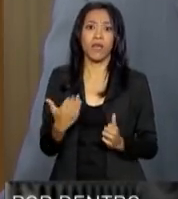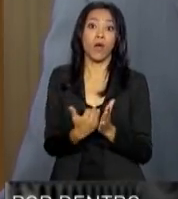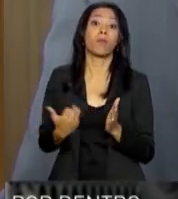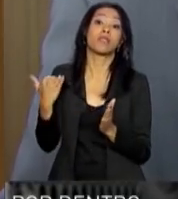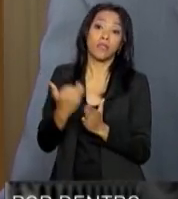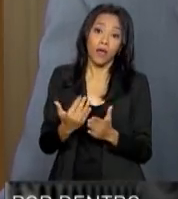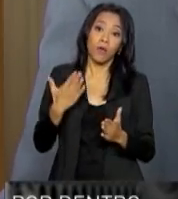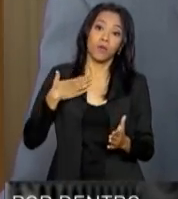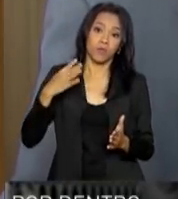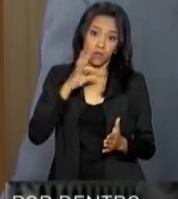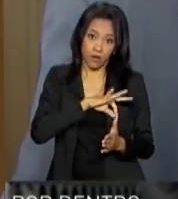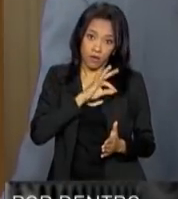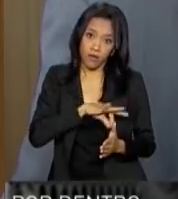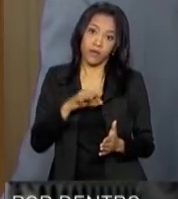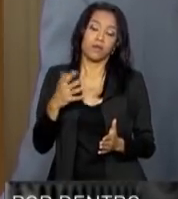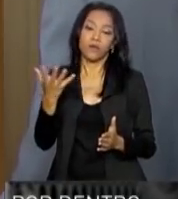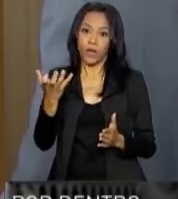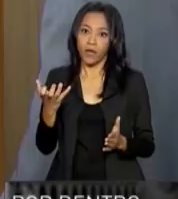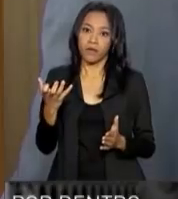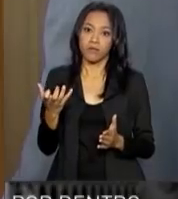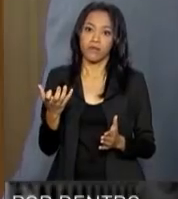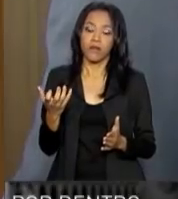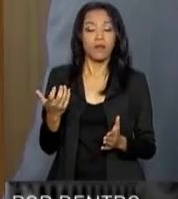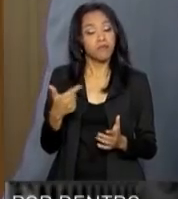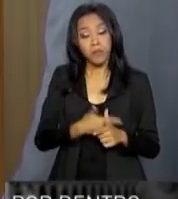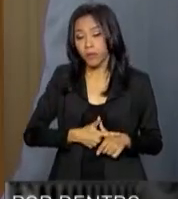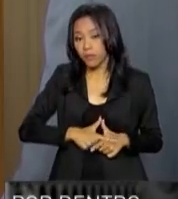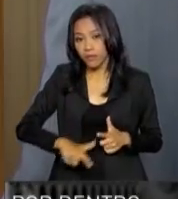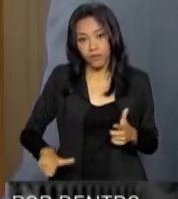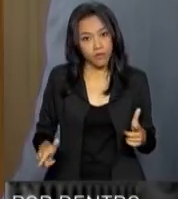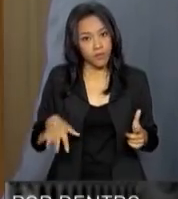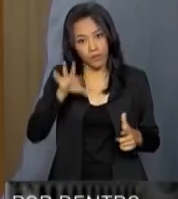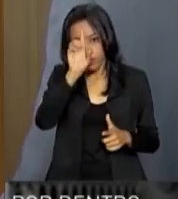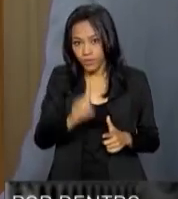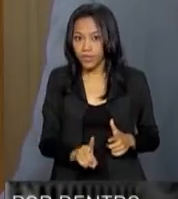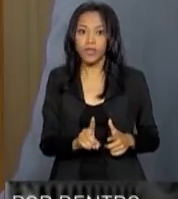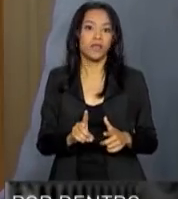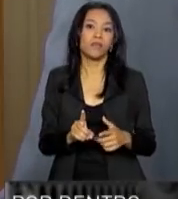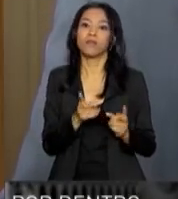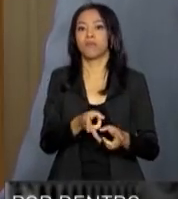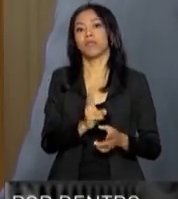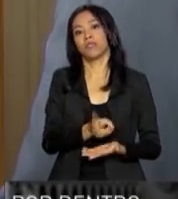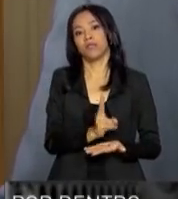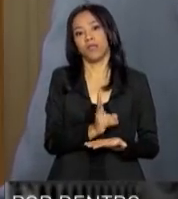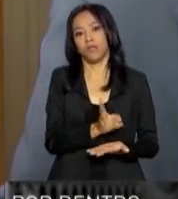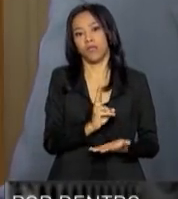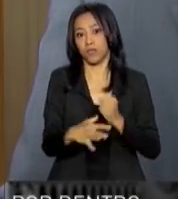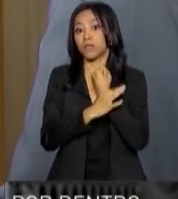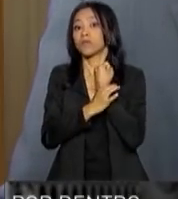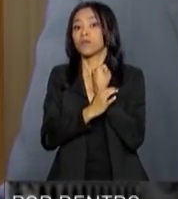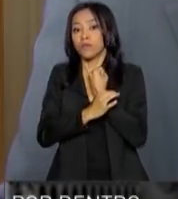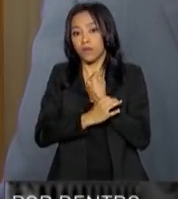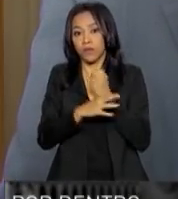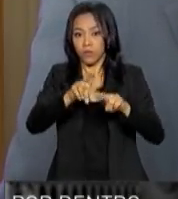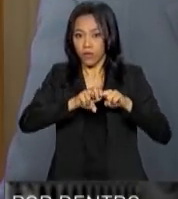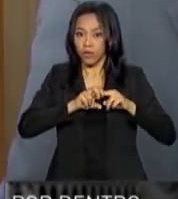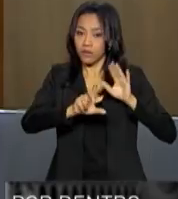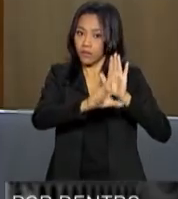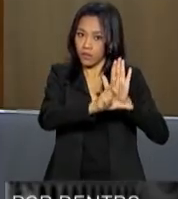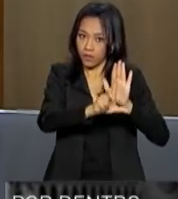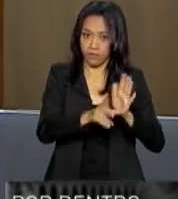no valor do meu benefício final isso não tem problema o direito adquirido sempre é mantida em qualquer mudança de legislação a